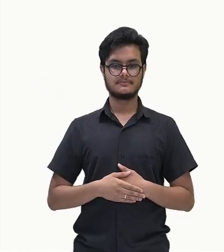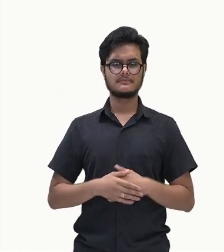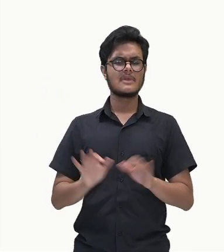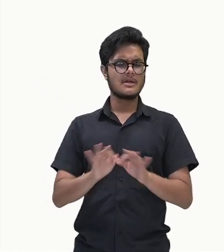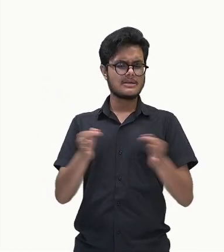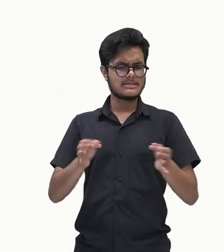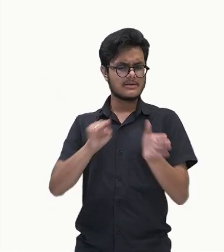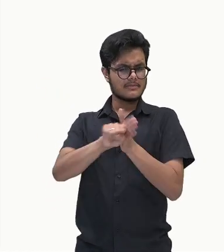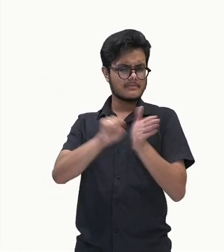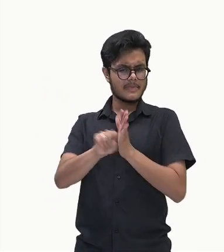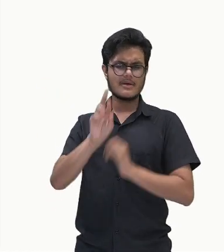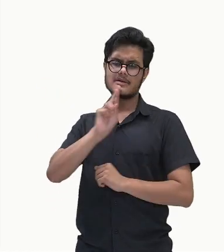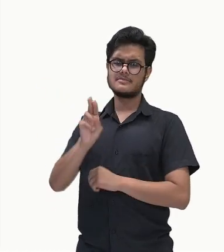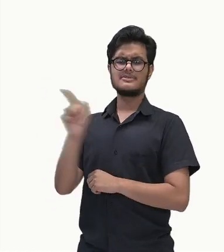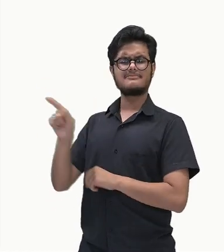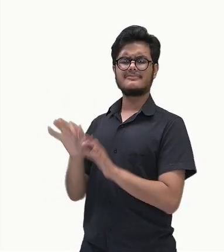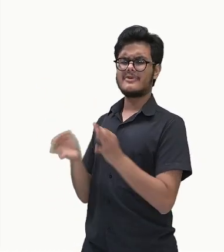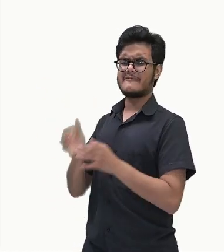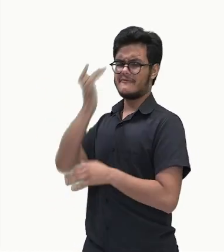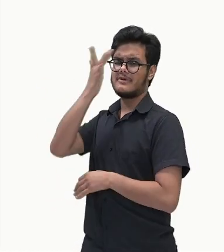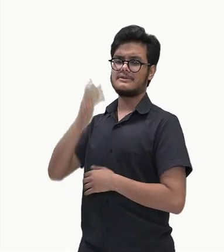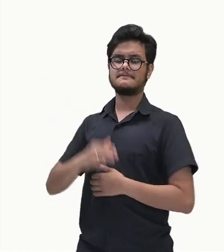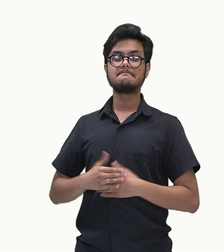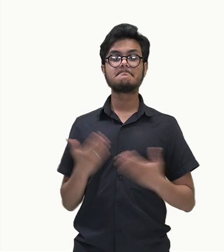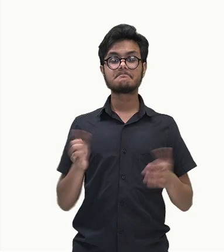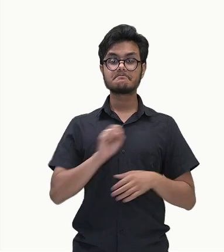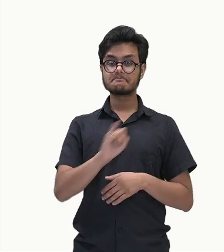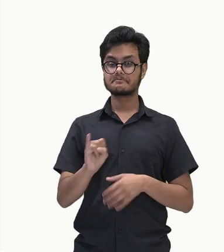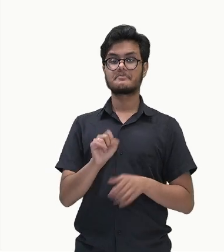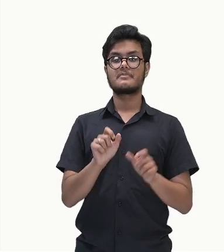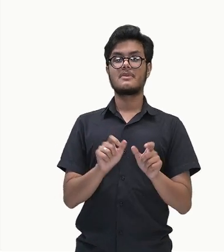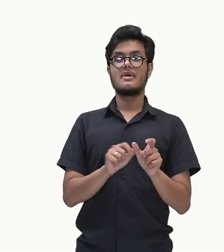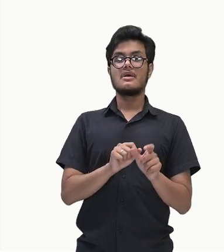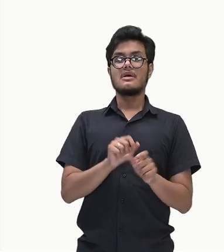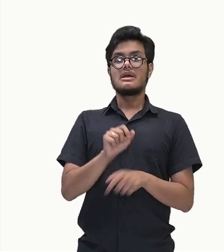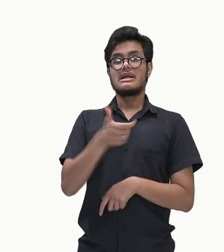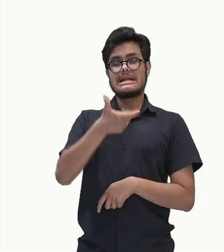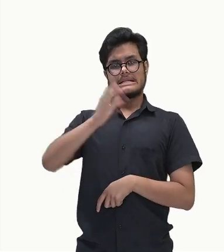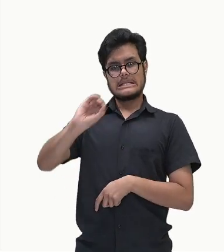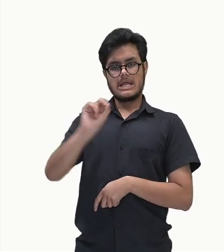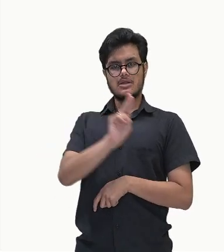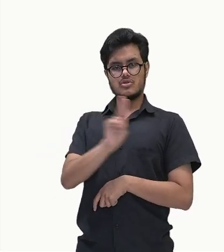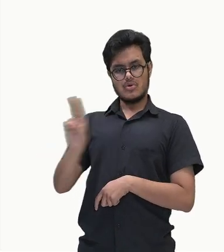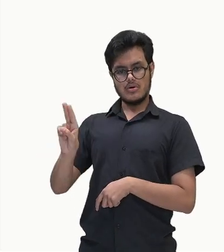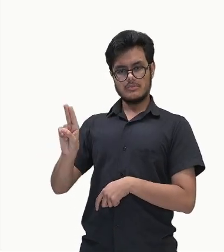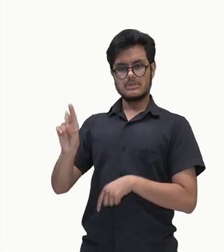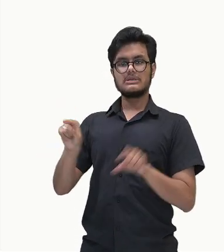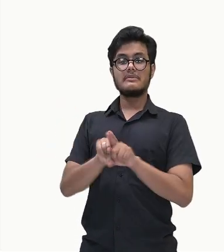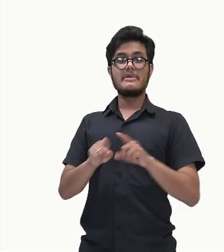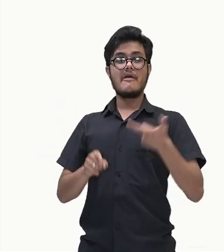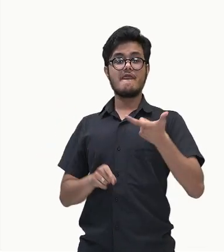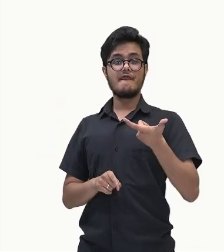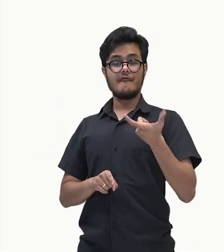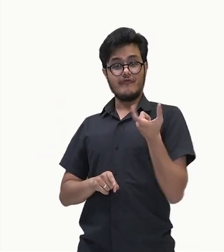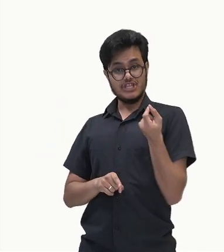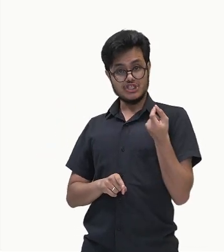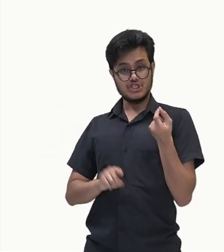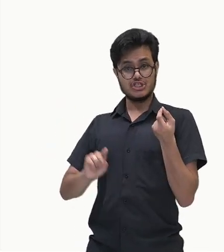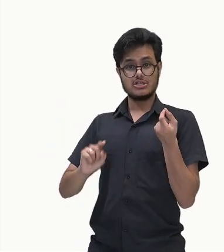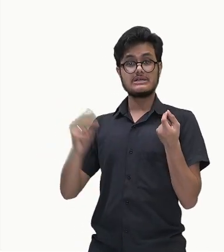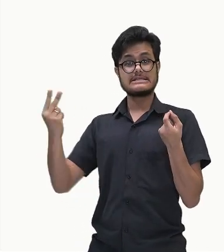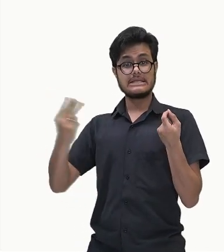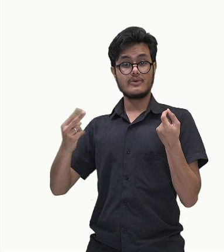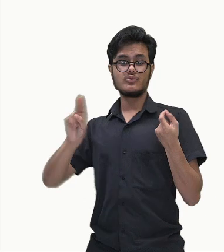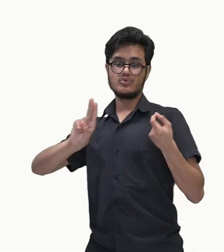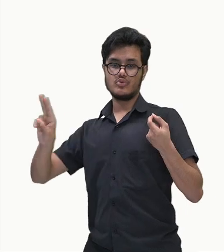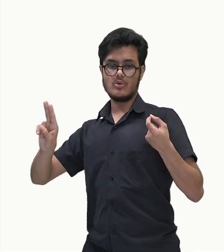simples pra gente responder temos o conjunto de 10 nomes e outro de 20 sobrenomes Quantas pessoas podem